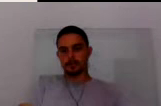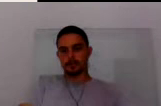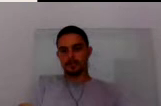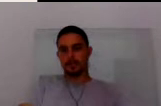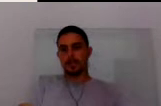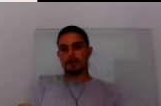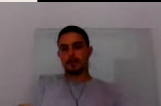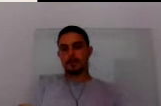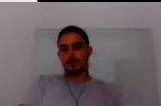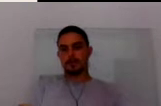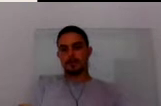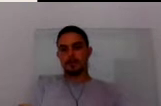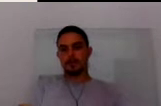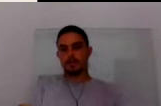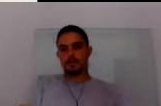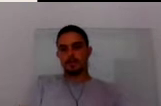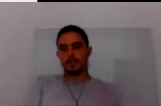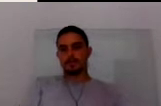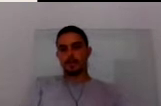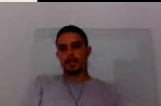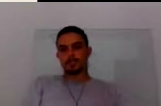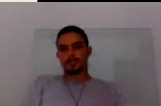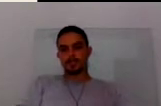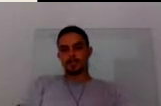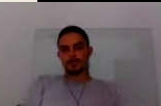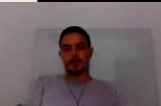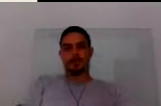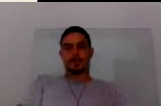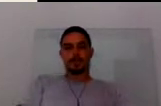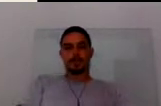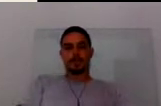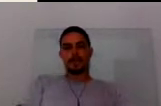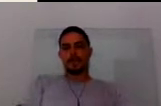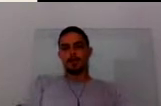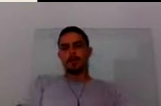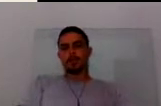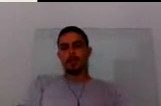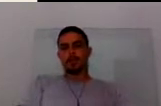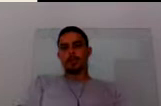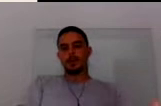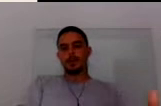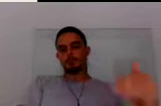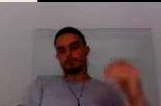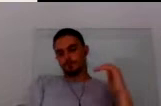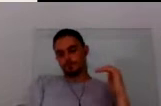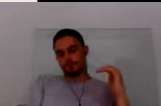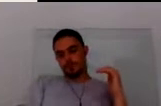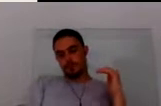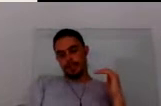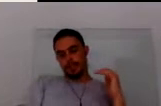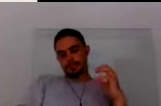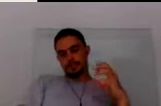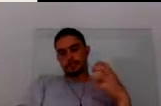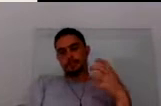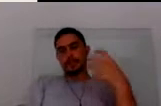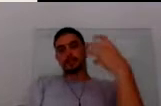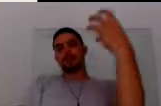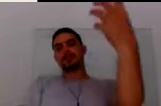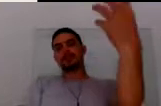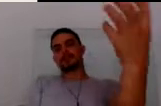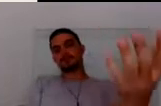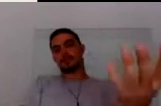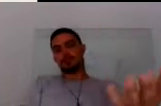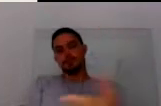uma rocha, tá? Quando eu falei para vocês sobre o intemperismo, tá? O intemperismo, ele são